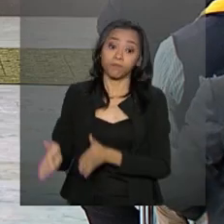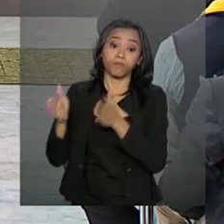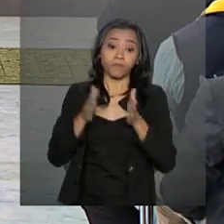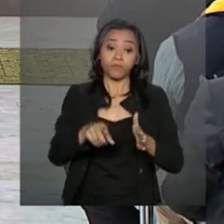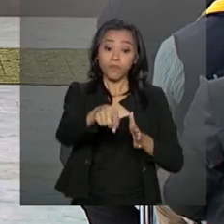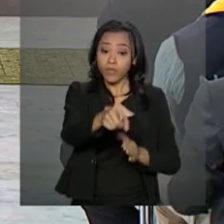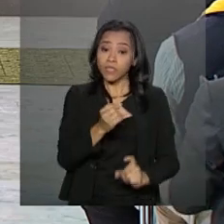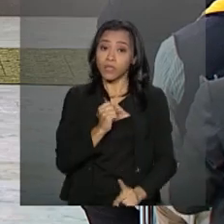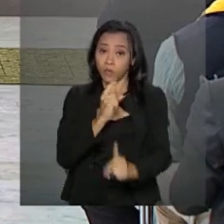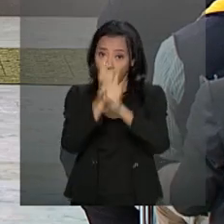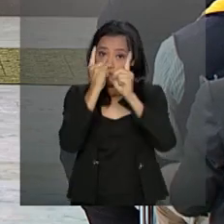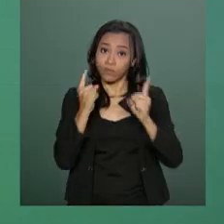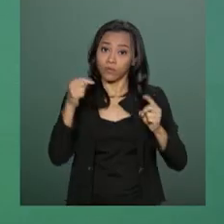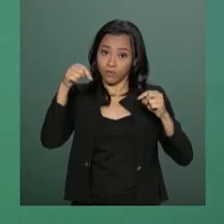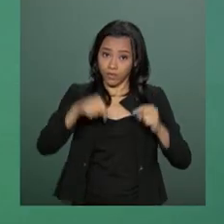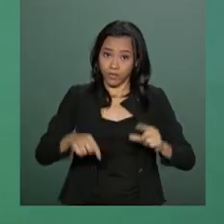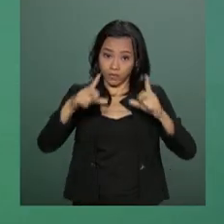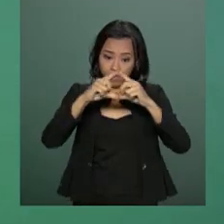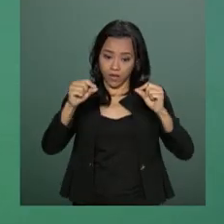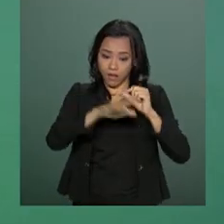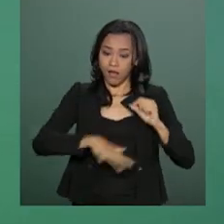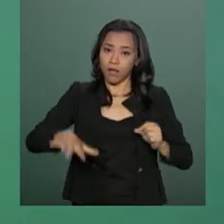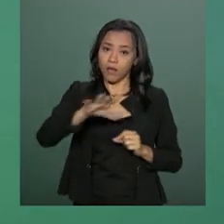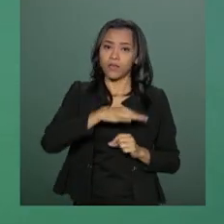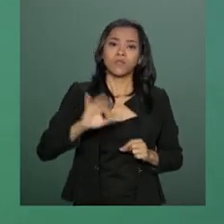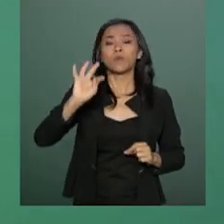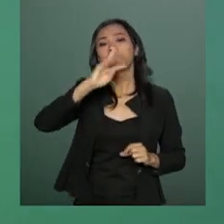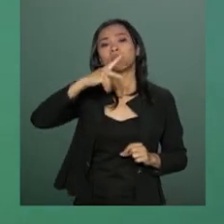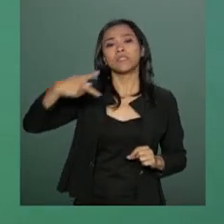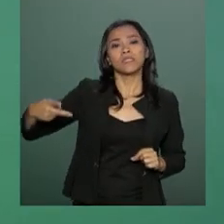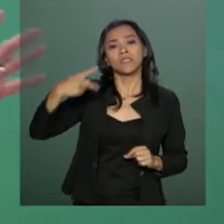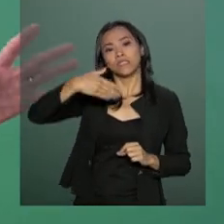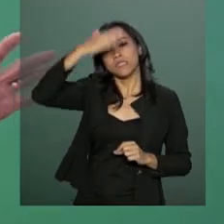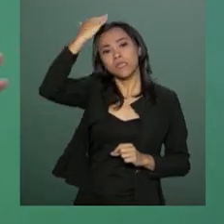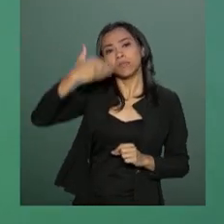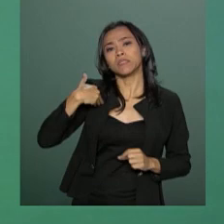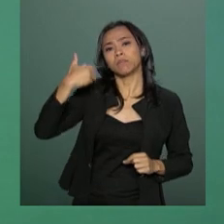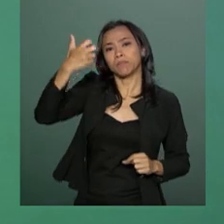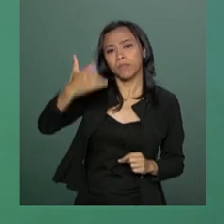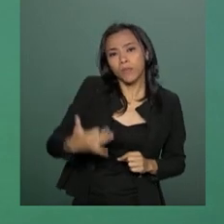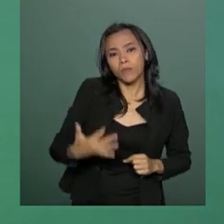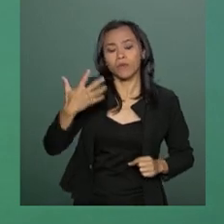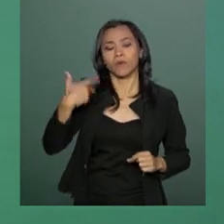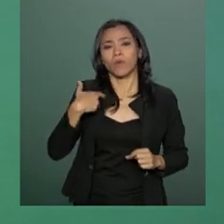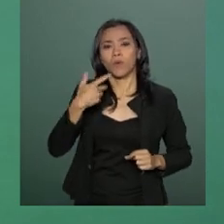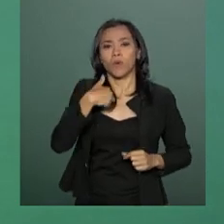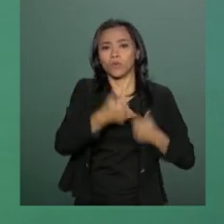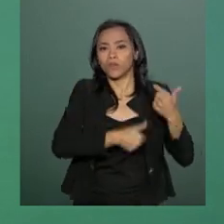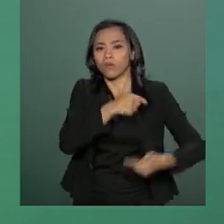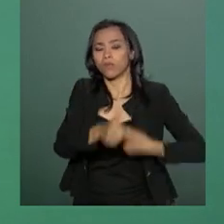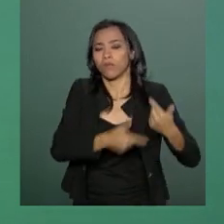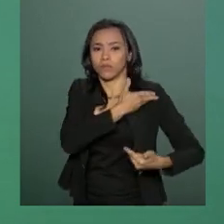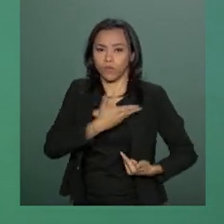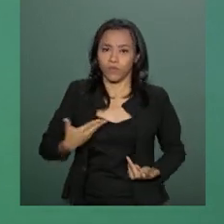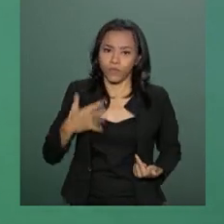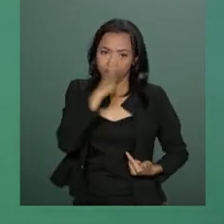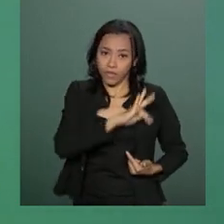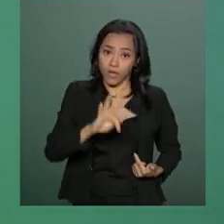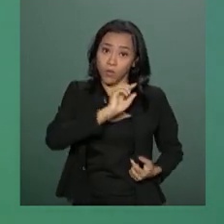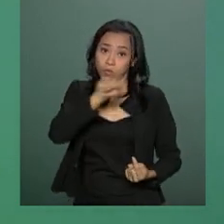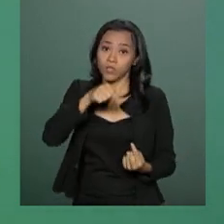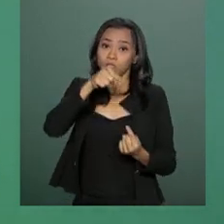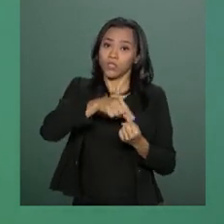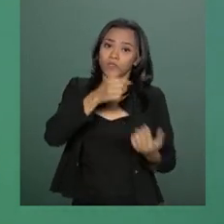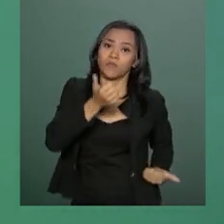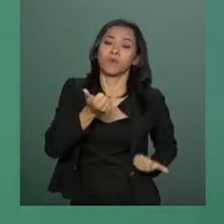solenidade no Palácio do Planalto, o presidente Michel Temer falou sobre a atuação do governo federal para reforçar a segurança